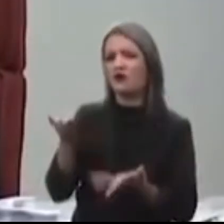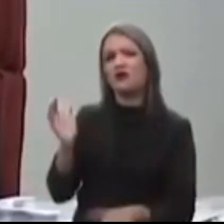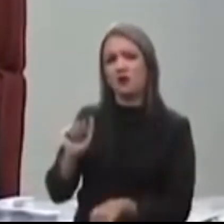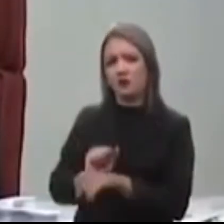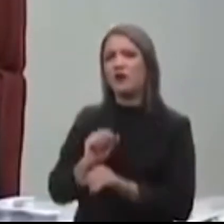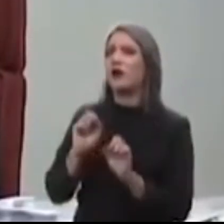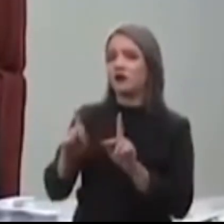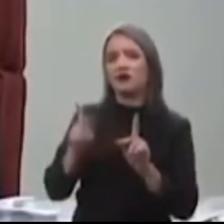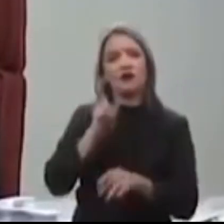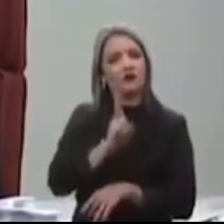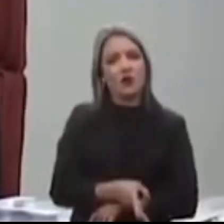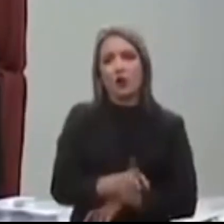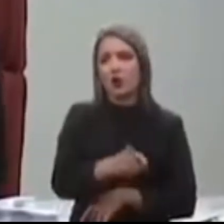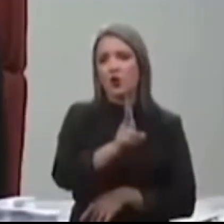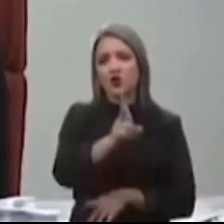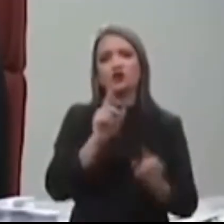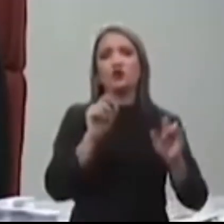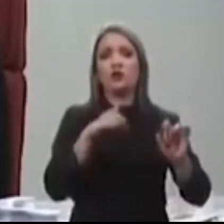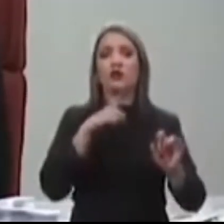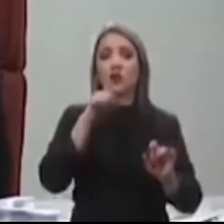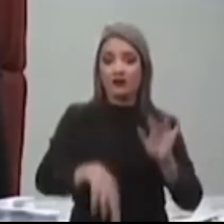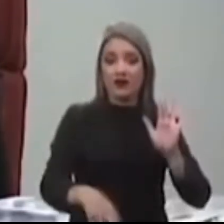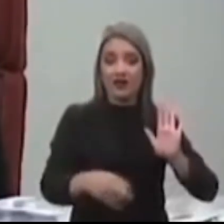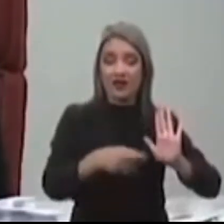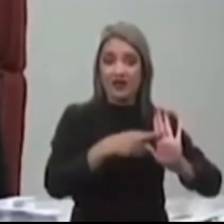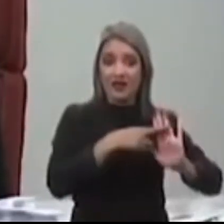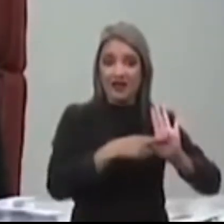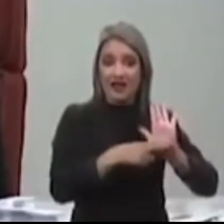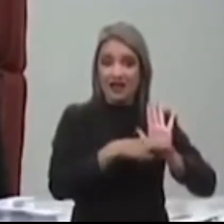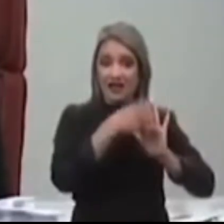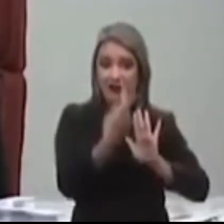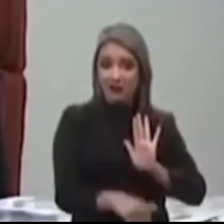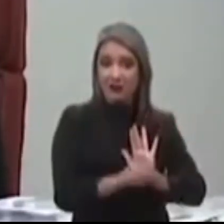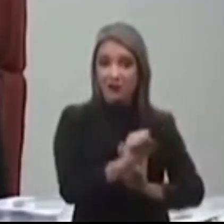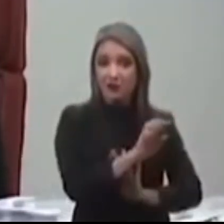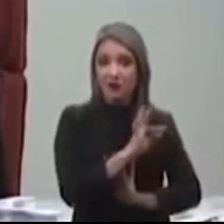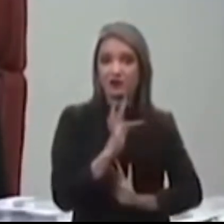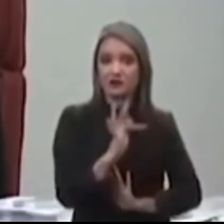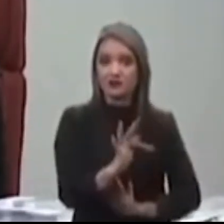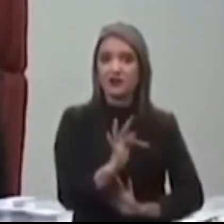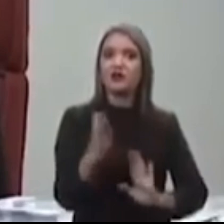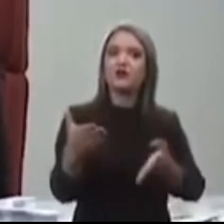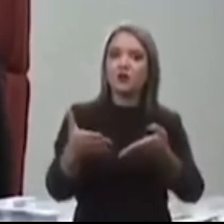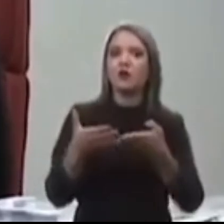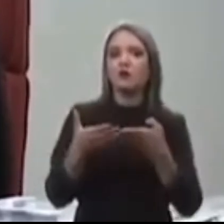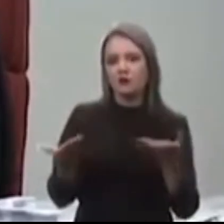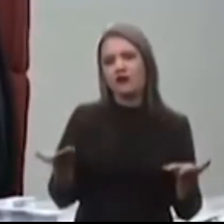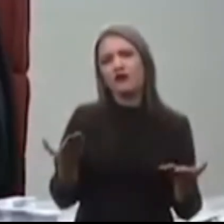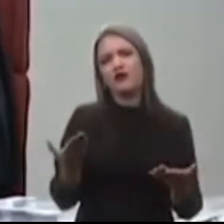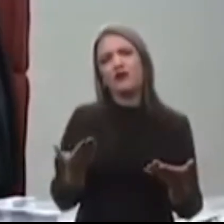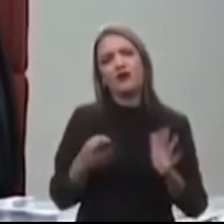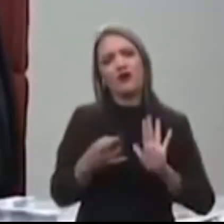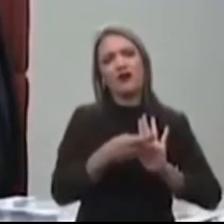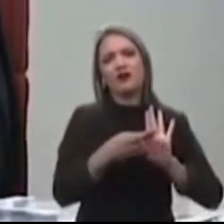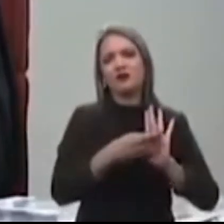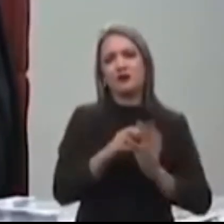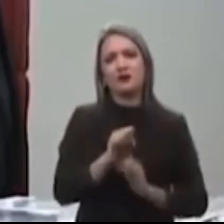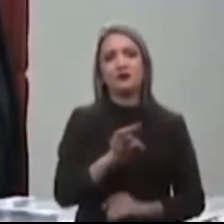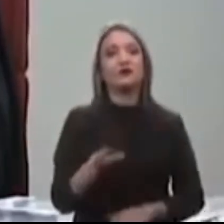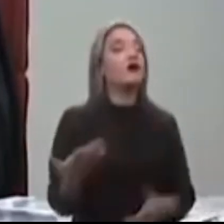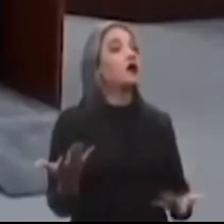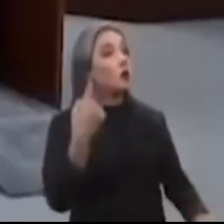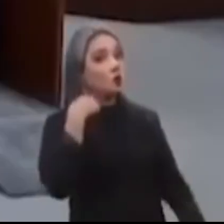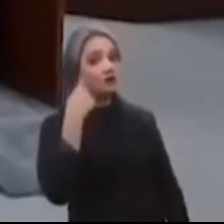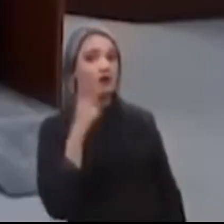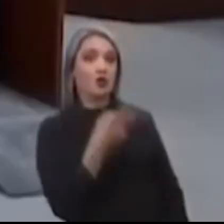argument prevalece o princípio da especialidade que rege a lei rege o regim mas a outra também especial fal e é posterior Mas eu só quero dizer uma